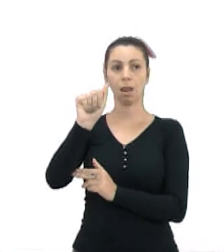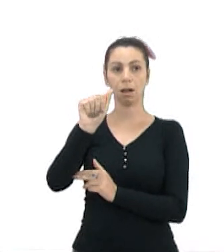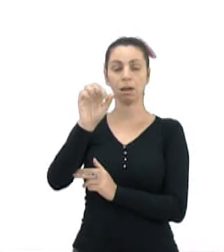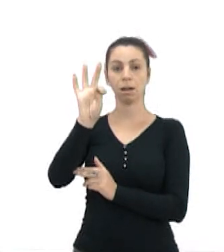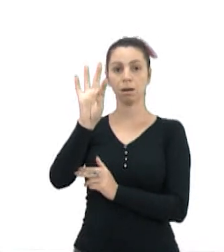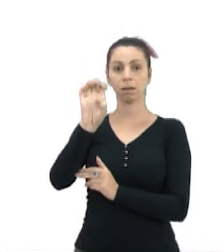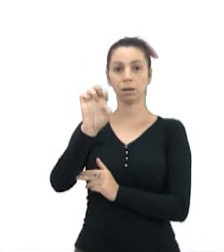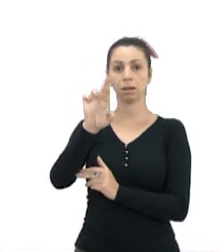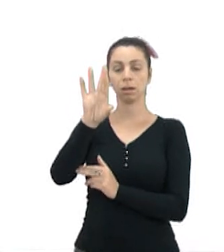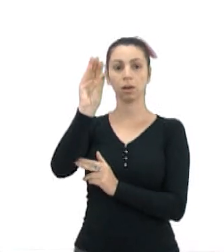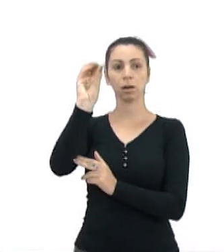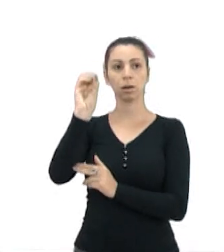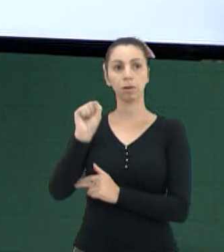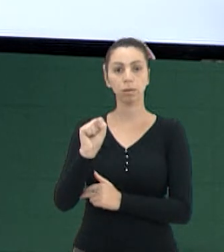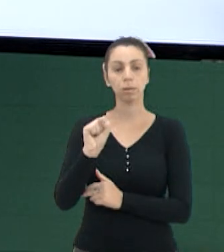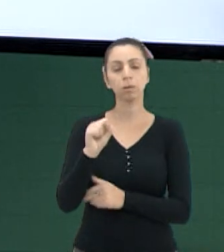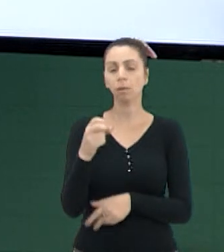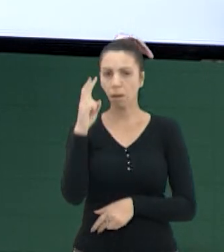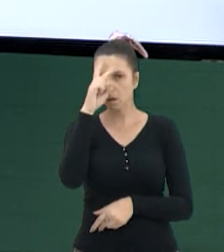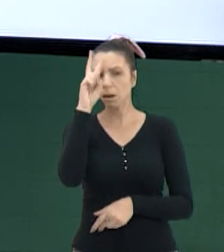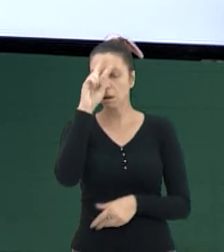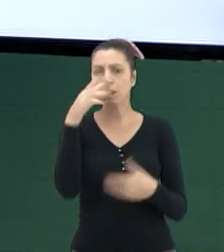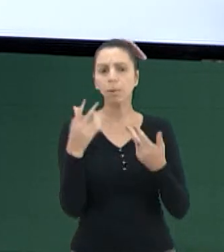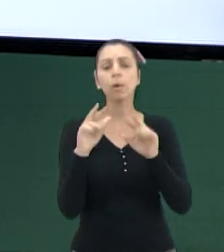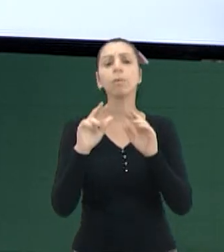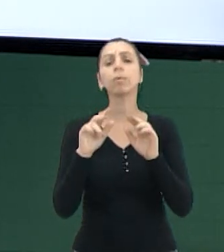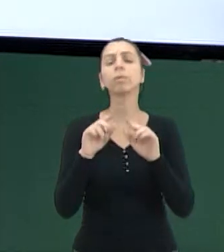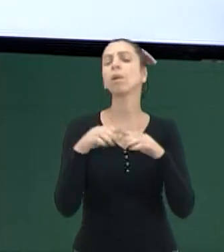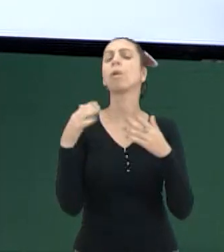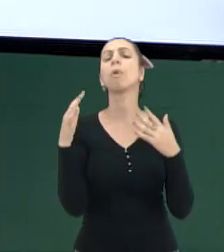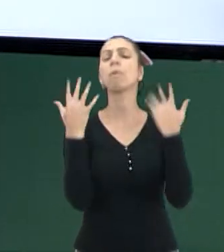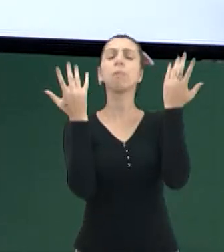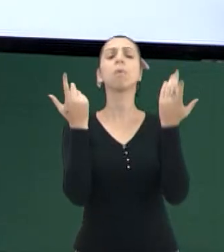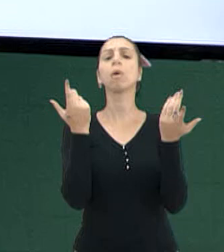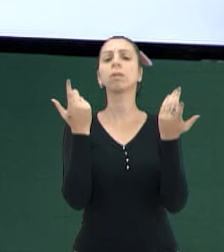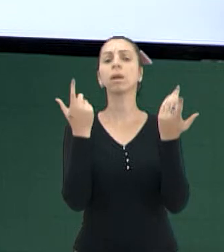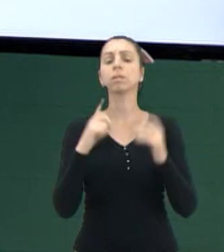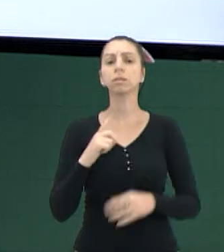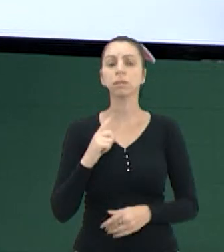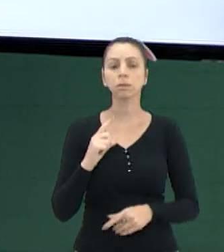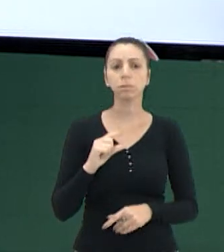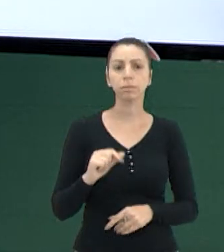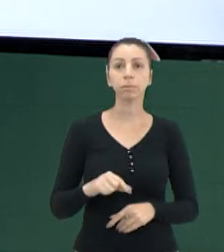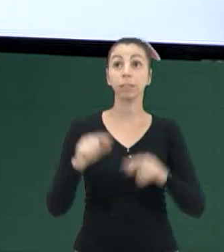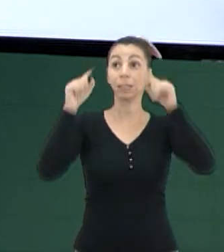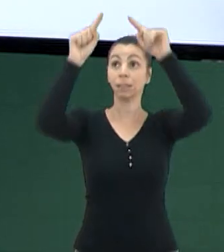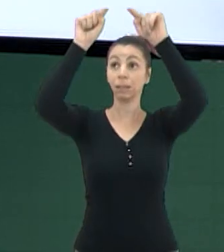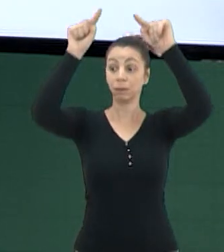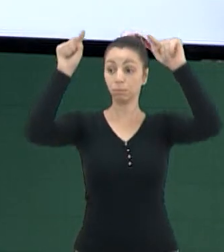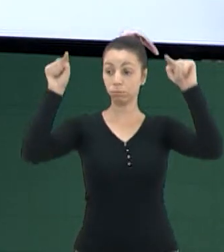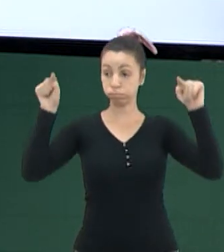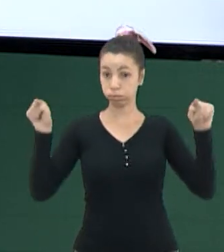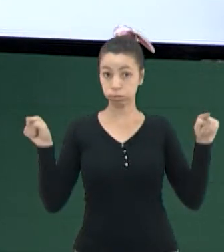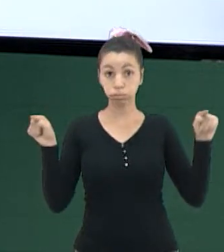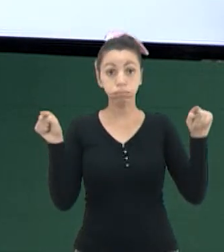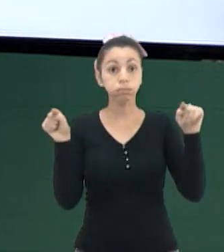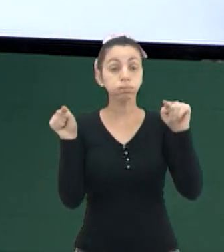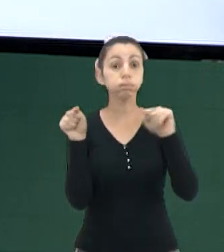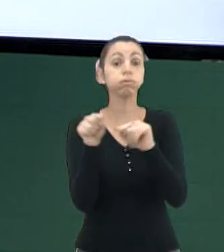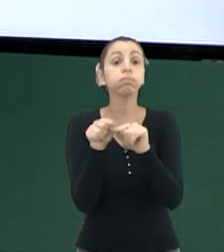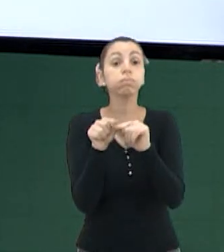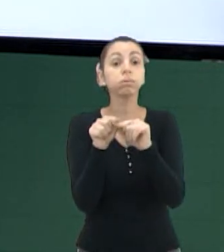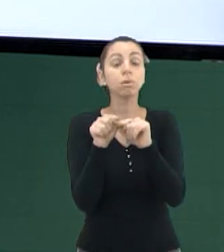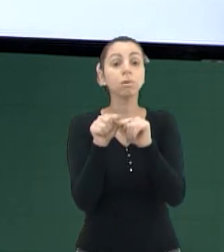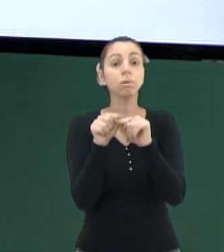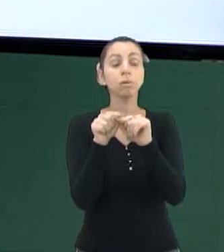equilátero. Lembram do triângulo equilátero? O que acontece com ele? Ele tem os três lados e ângulos iguais. Então, a